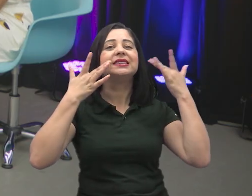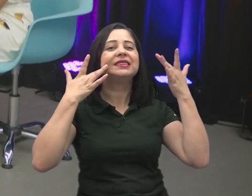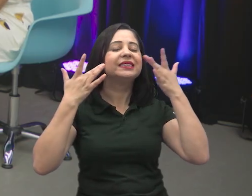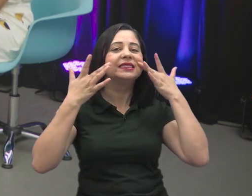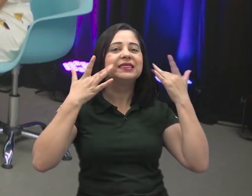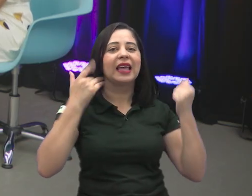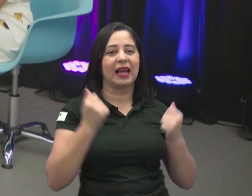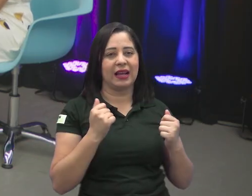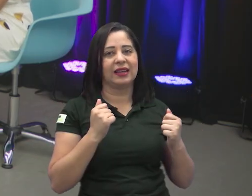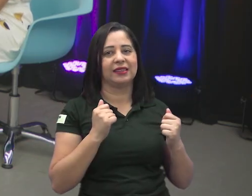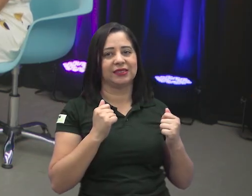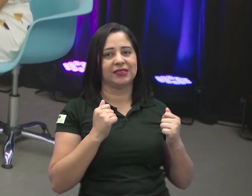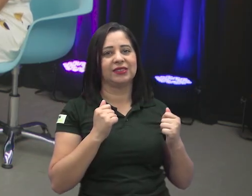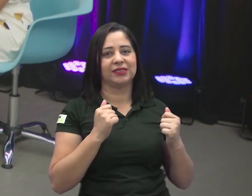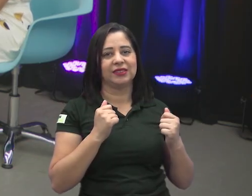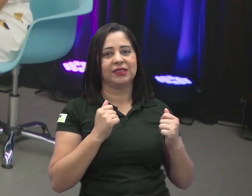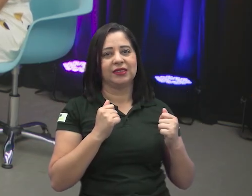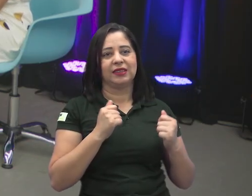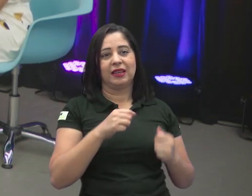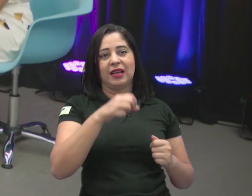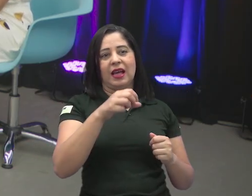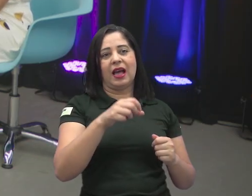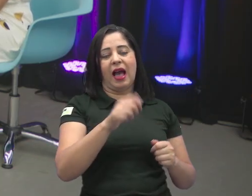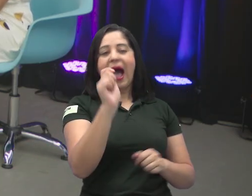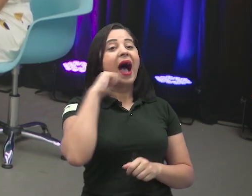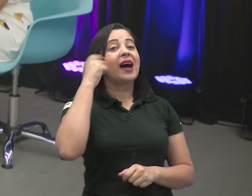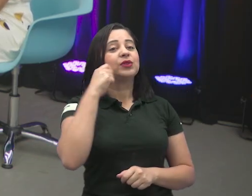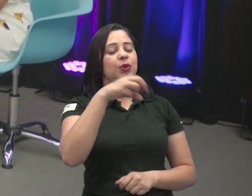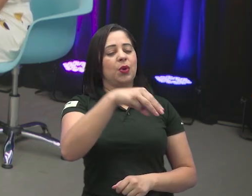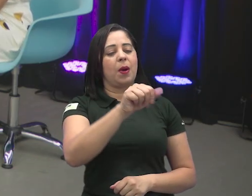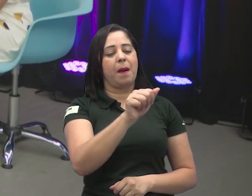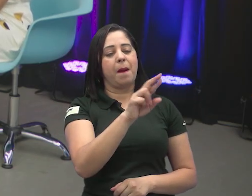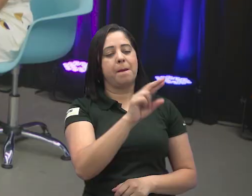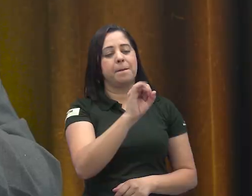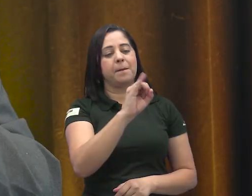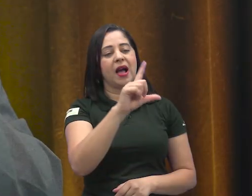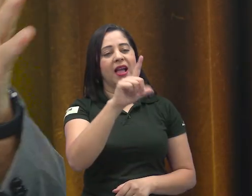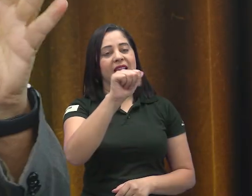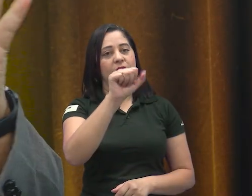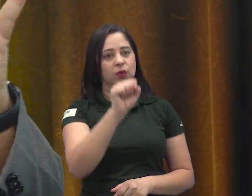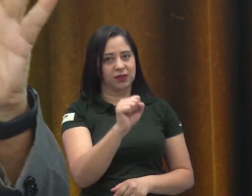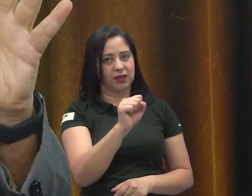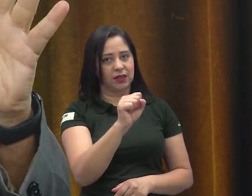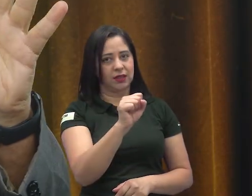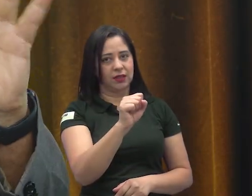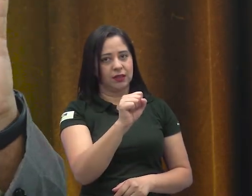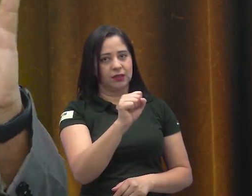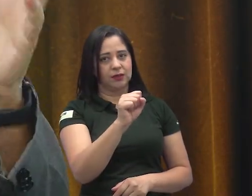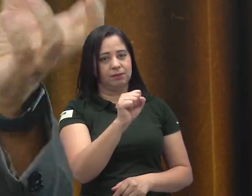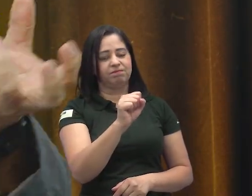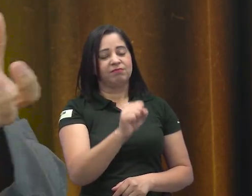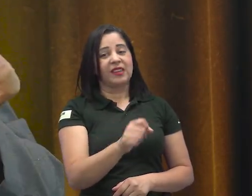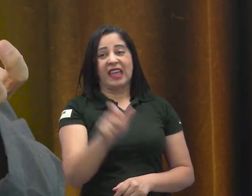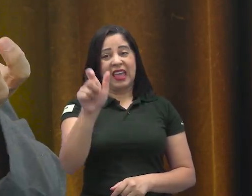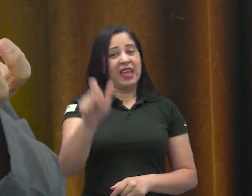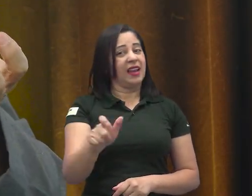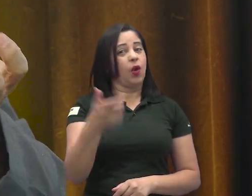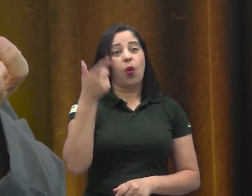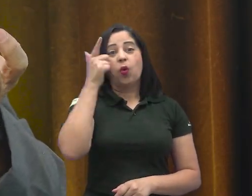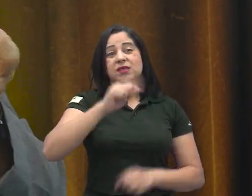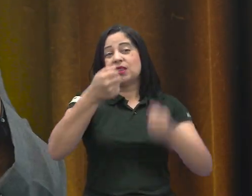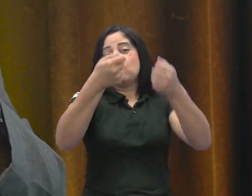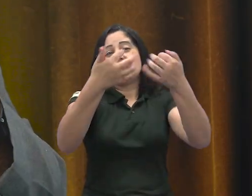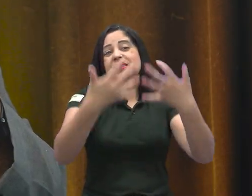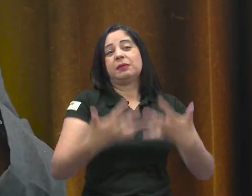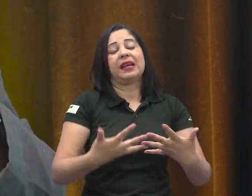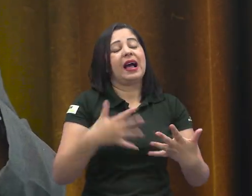acho que vai conversar com a Marilda. A gente vai falar com que ela eu no segundo adoro, bloco. aquela peça maravilhosa, o Diógenes que escreveu assim, ele conseguiu sintetizar a